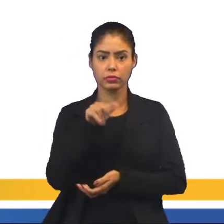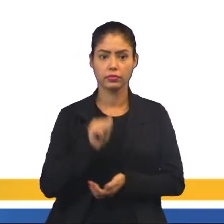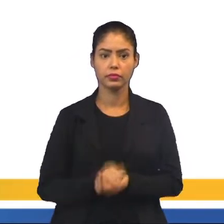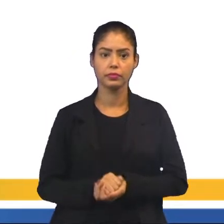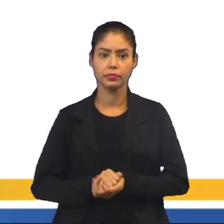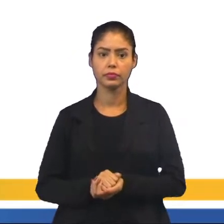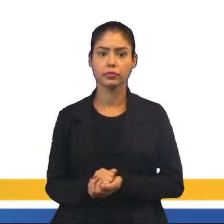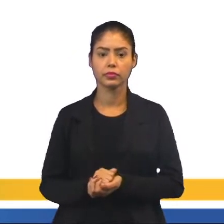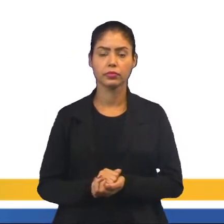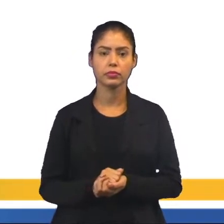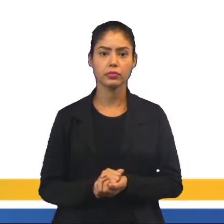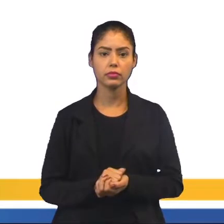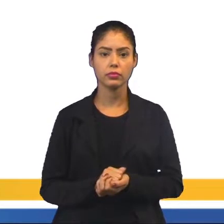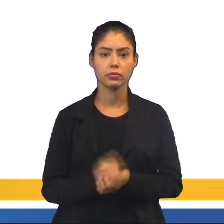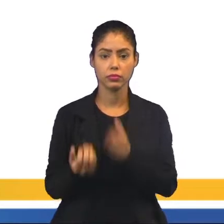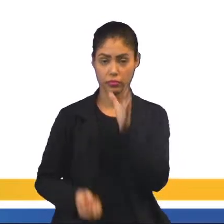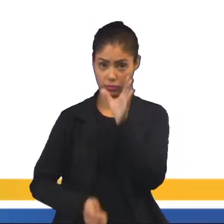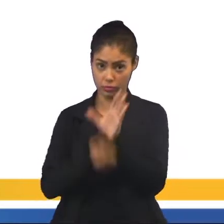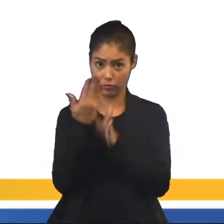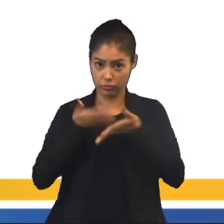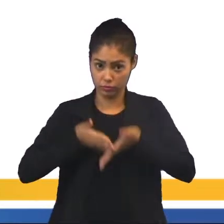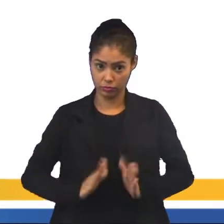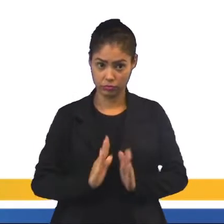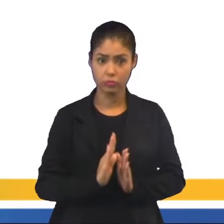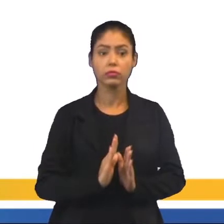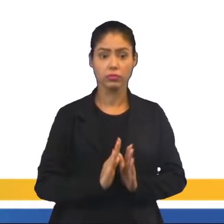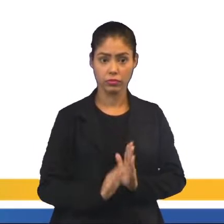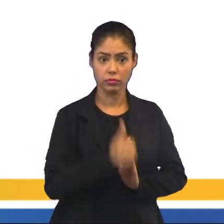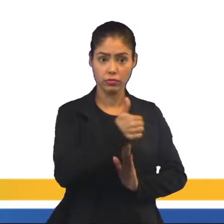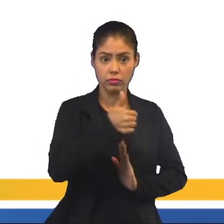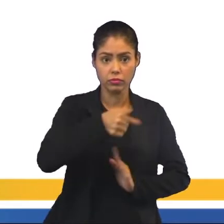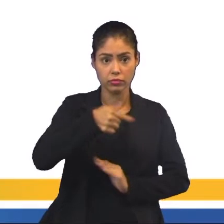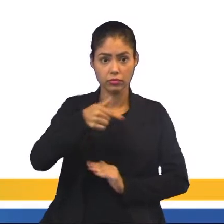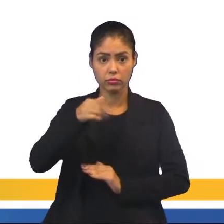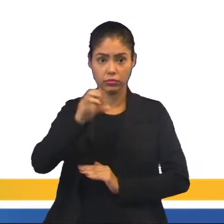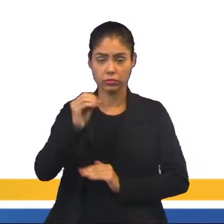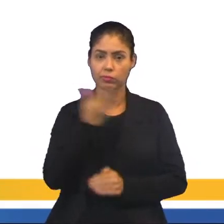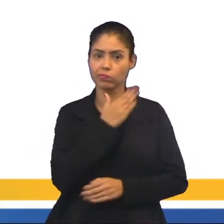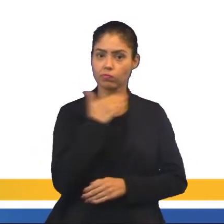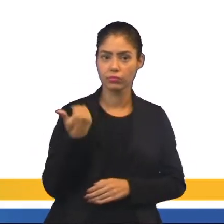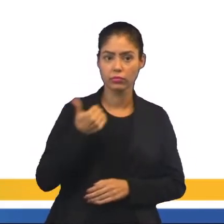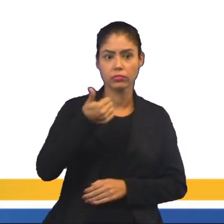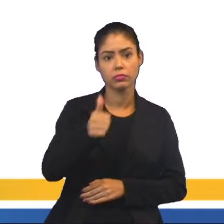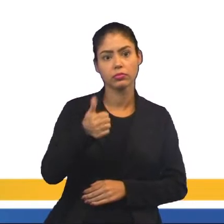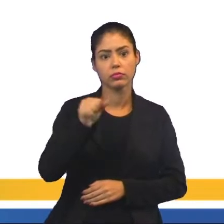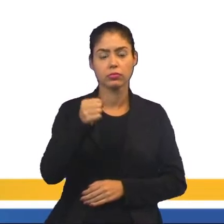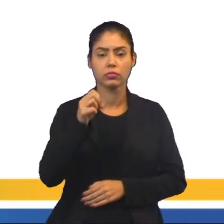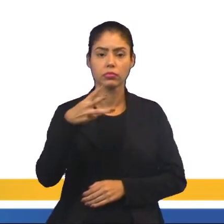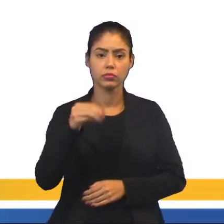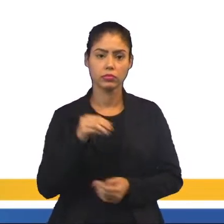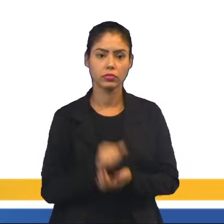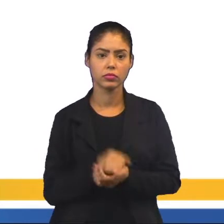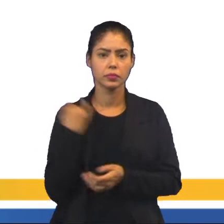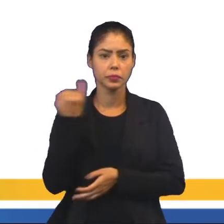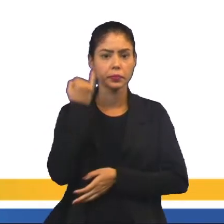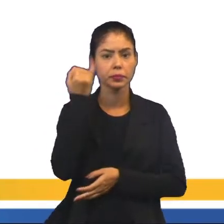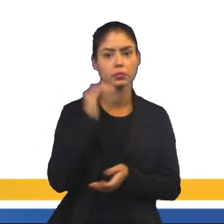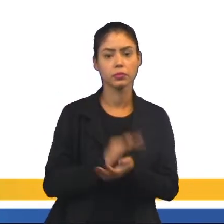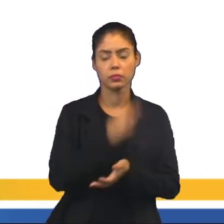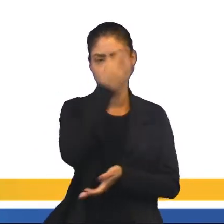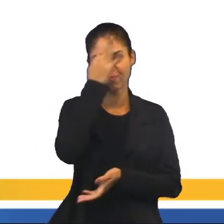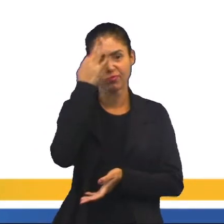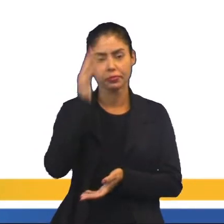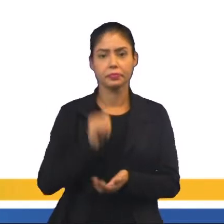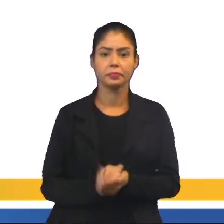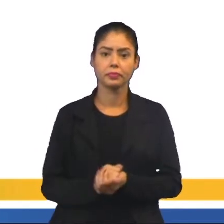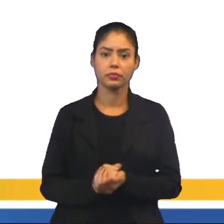Hegel. Ele nasce em 1770 e vai morrer em 1830. Ele é muito importante na